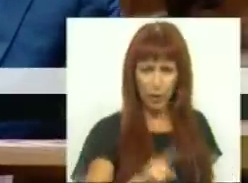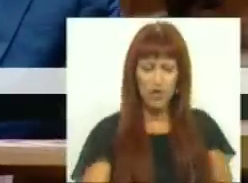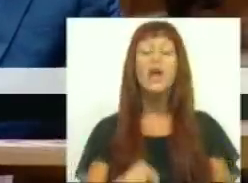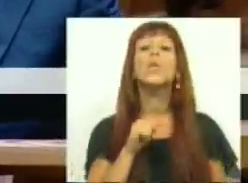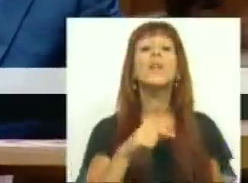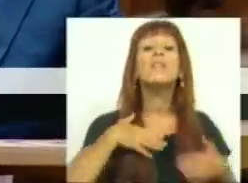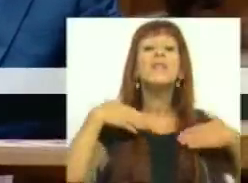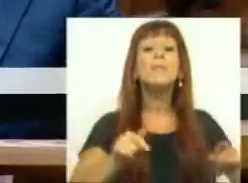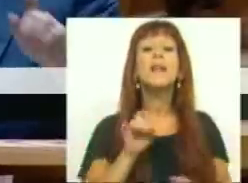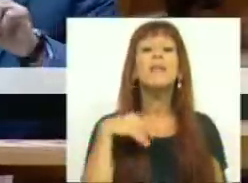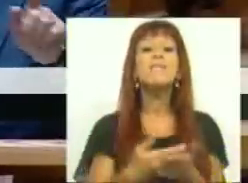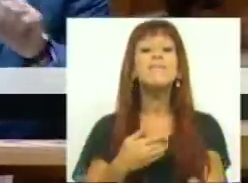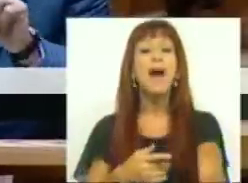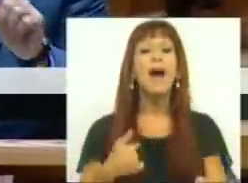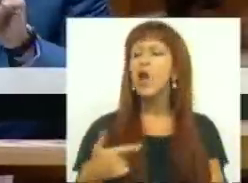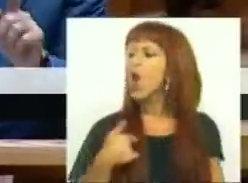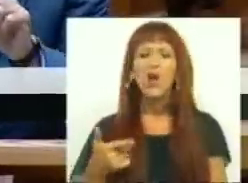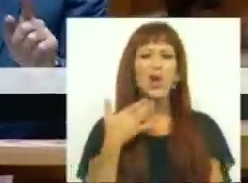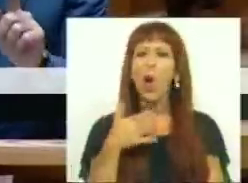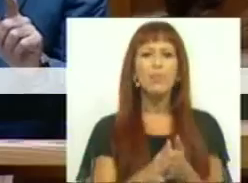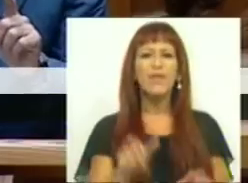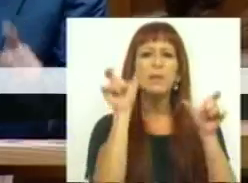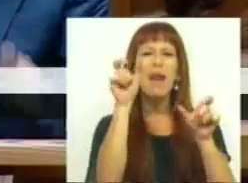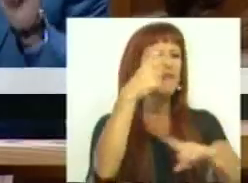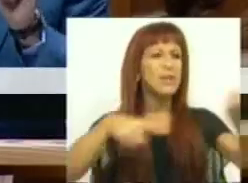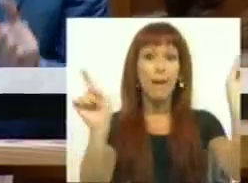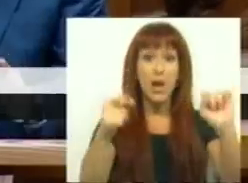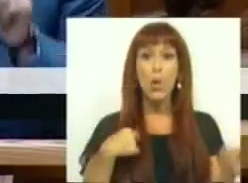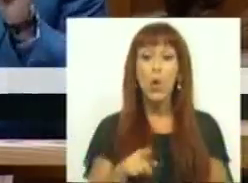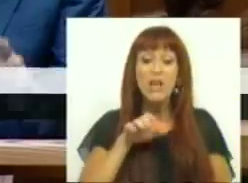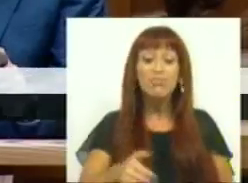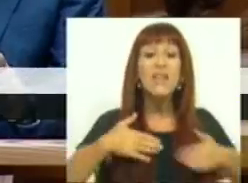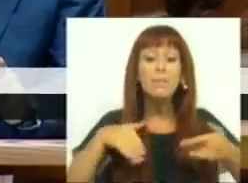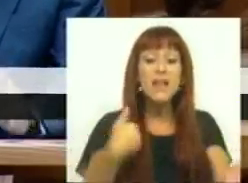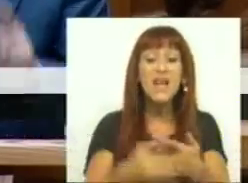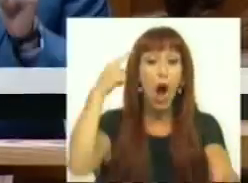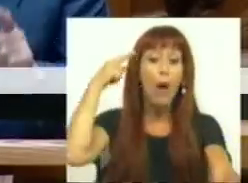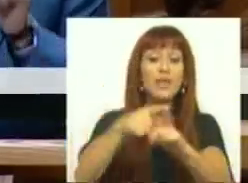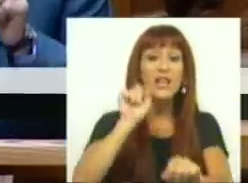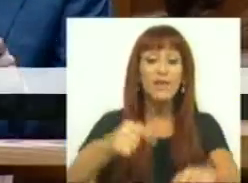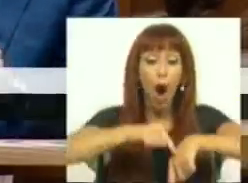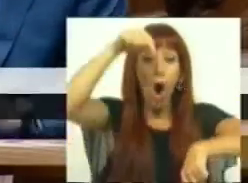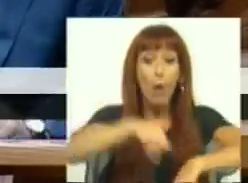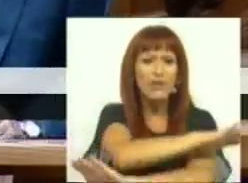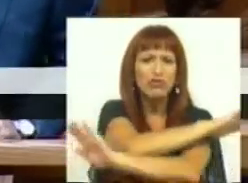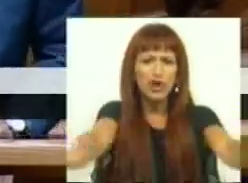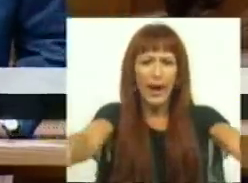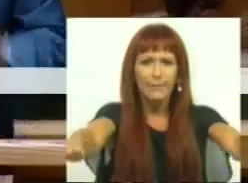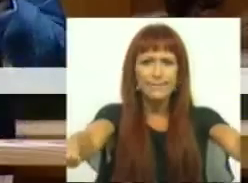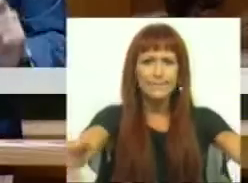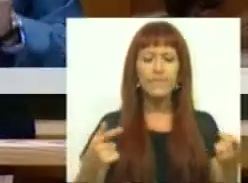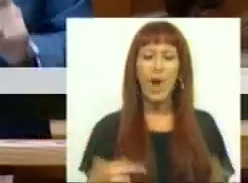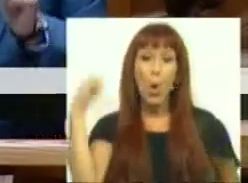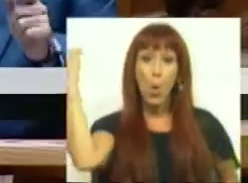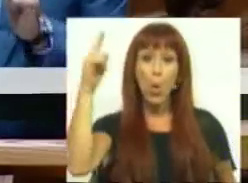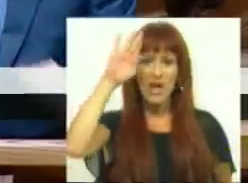para vos demitir. Não usamos meias palavras, para vos demitir. Já basta. E